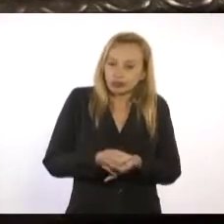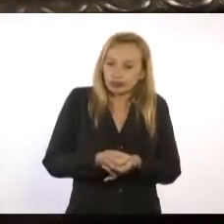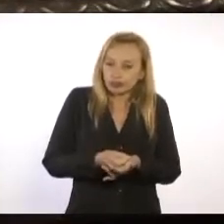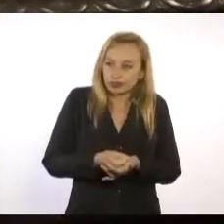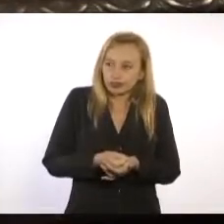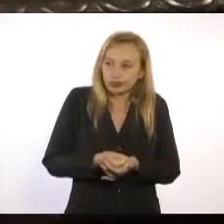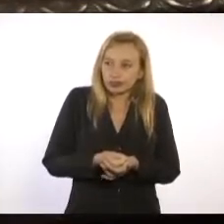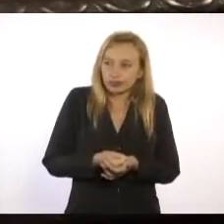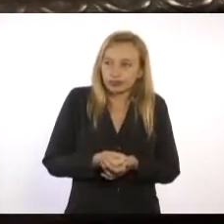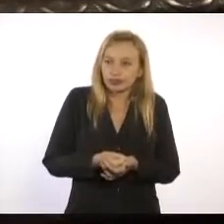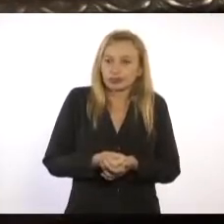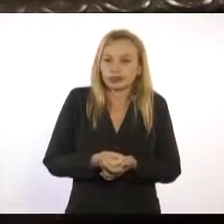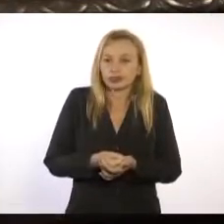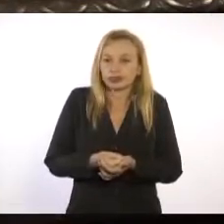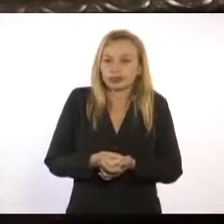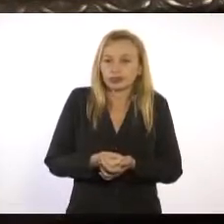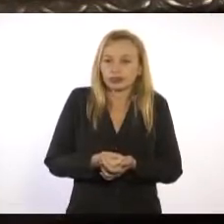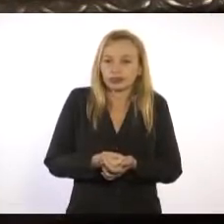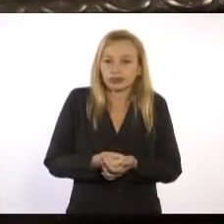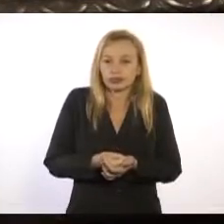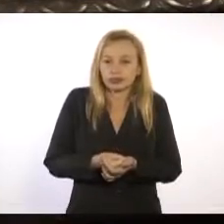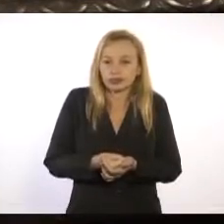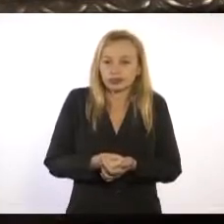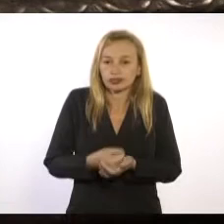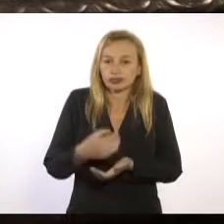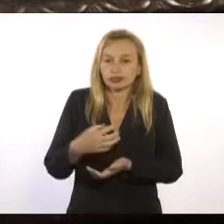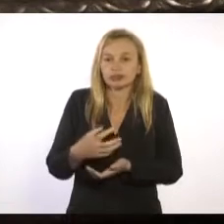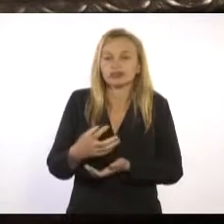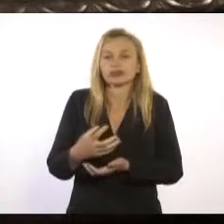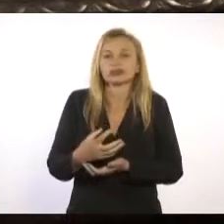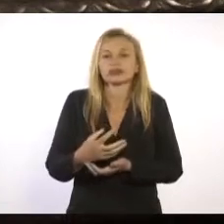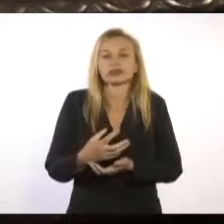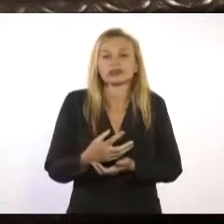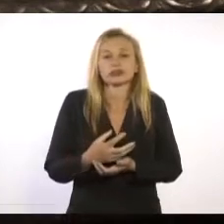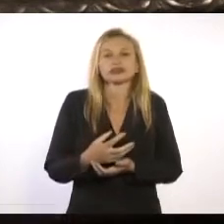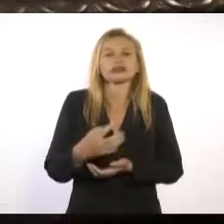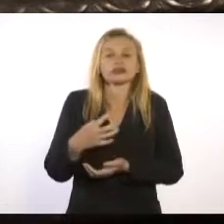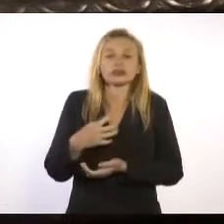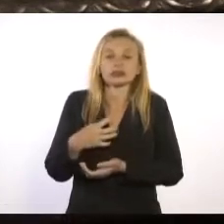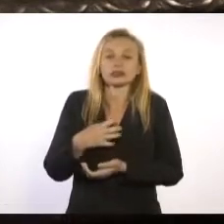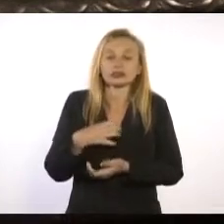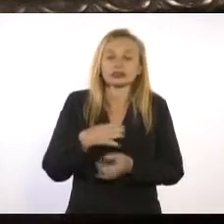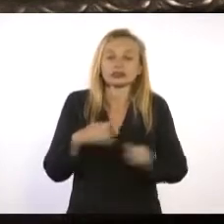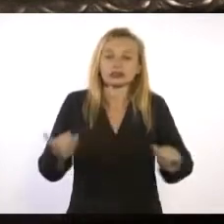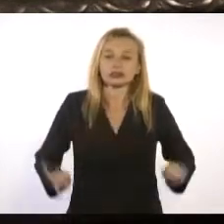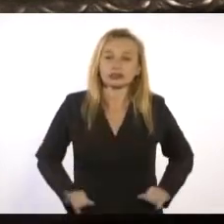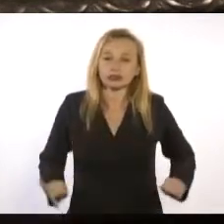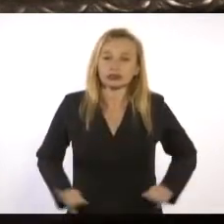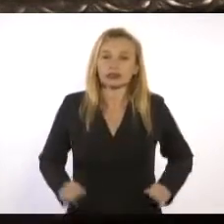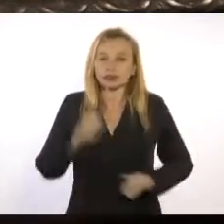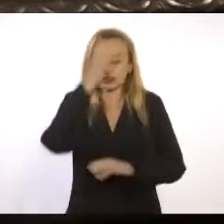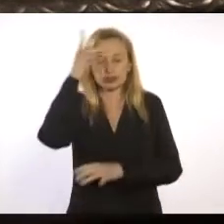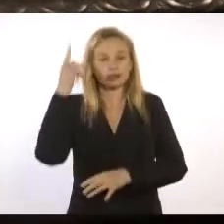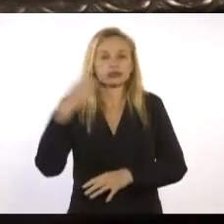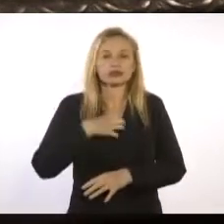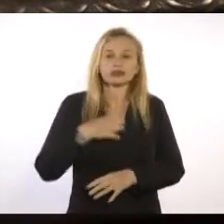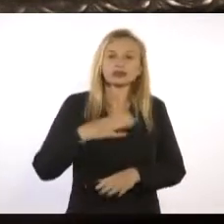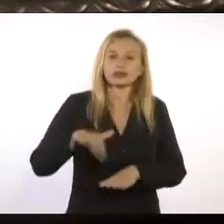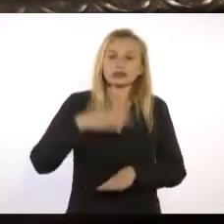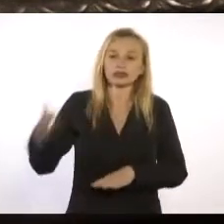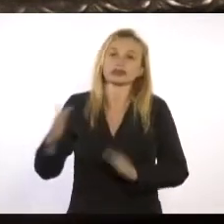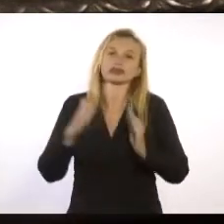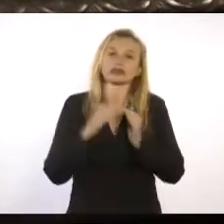de ecoar as dores que as pessoas estão sentindo fora dessa casa aqui legislativa. Tem